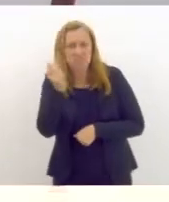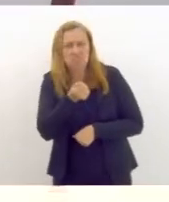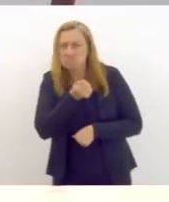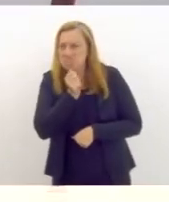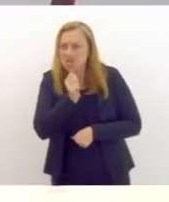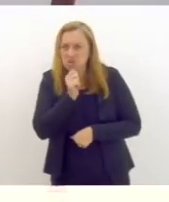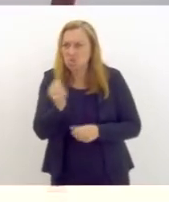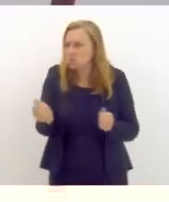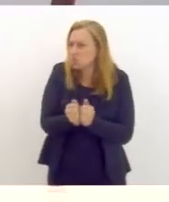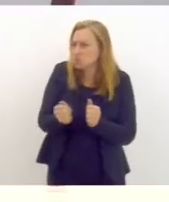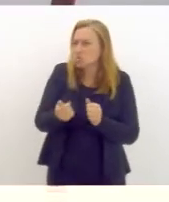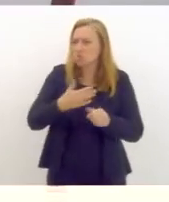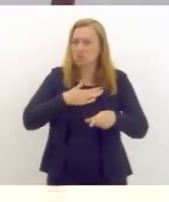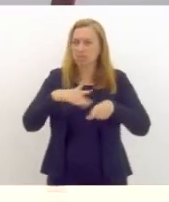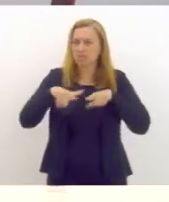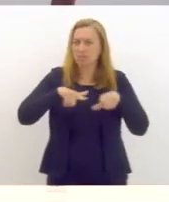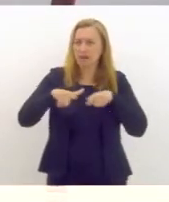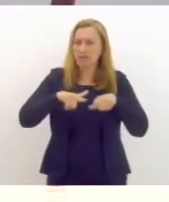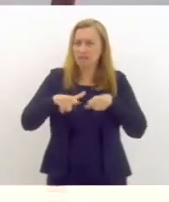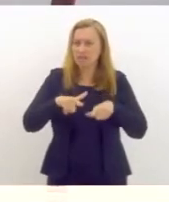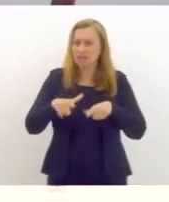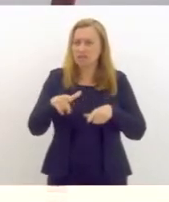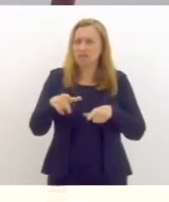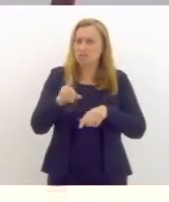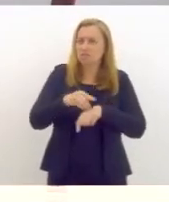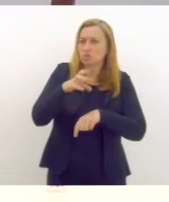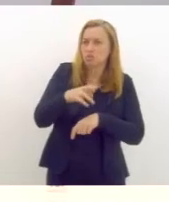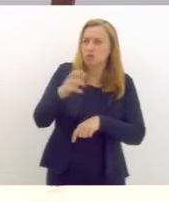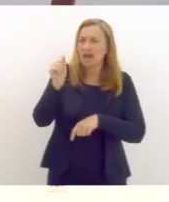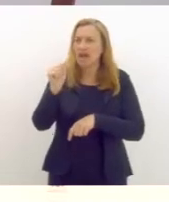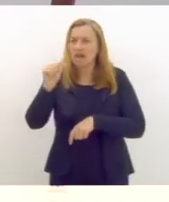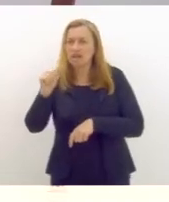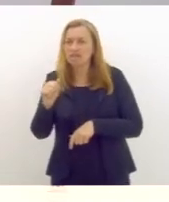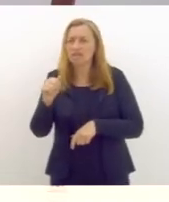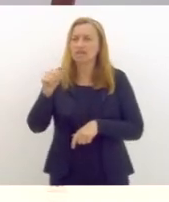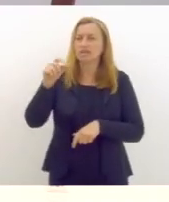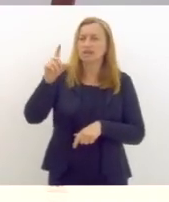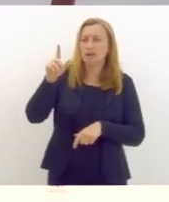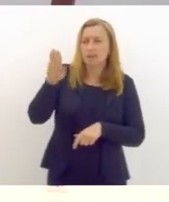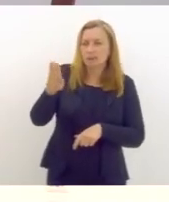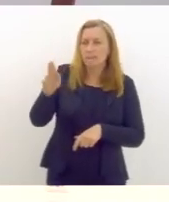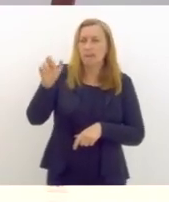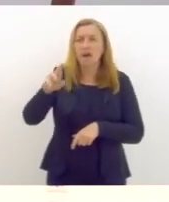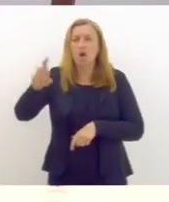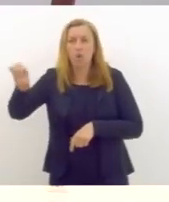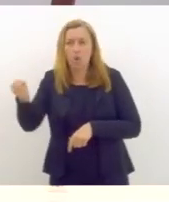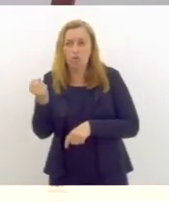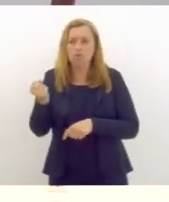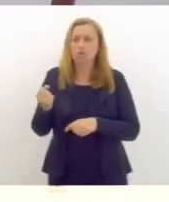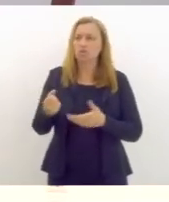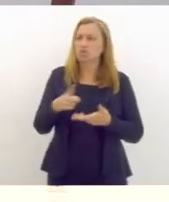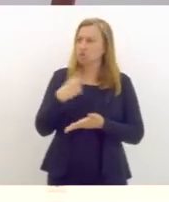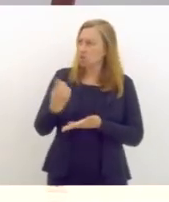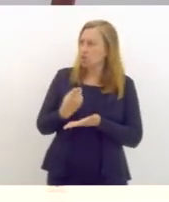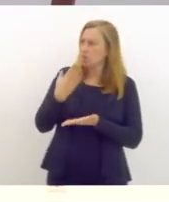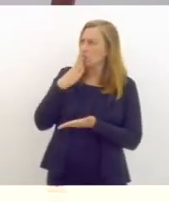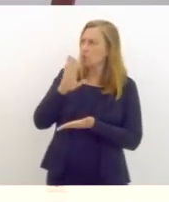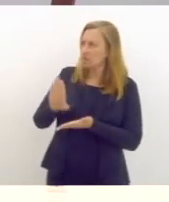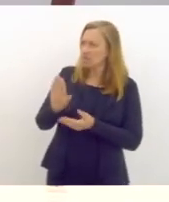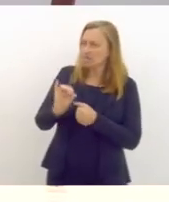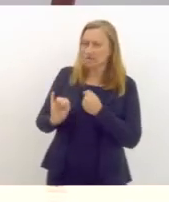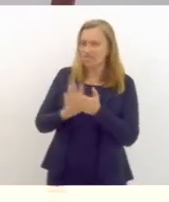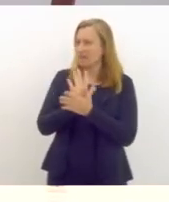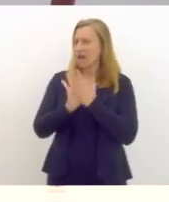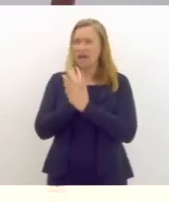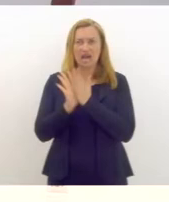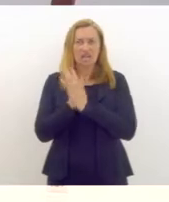nem Patrícia nem Barroso nem doutora Ana muito menos o Márcio a gente fez promessa para ninguém olha